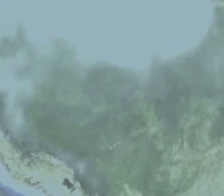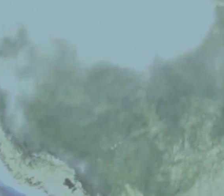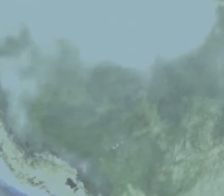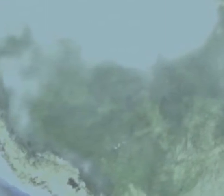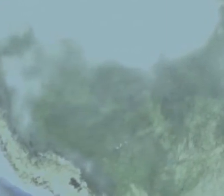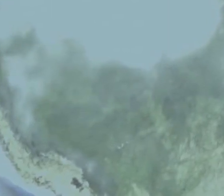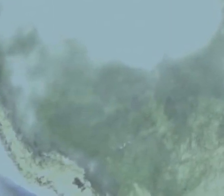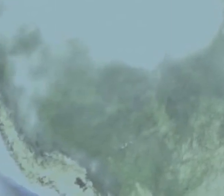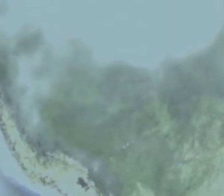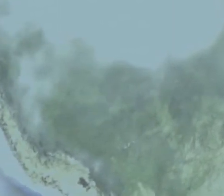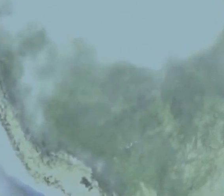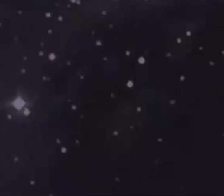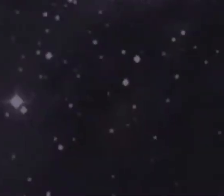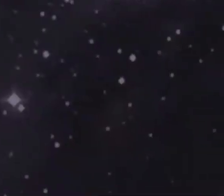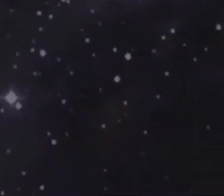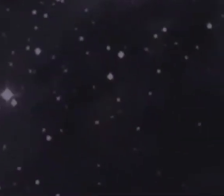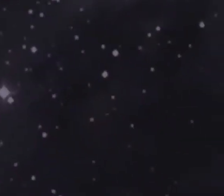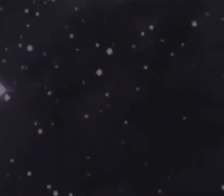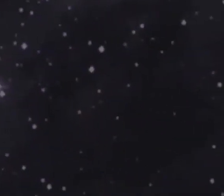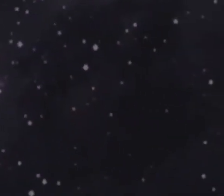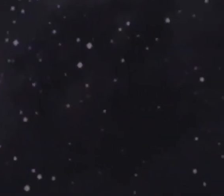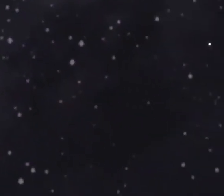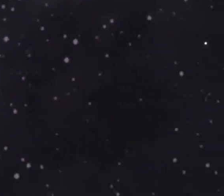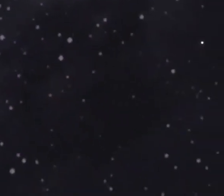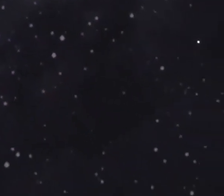dos dias e das noites.